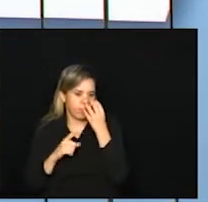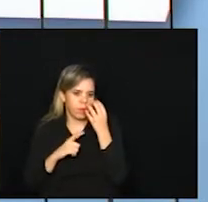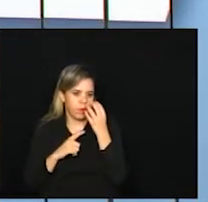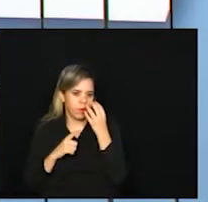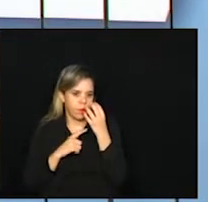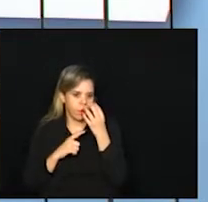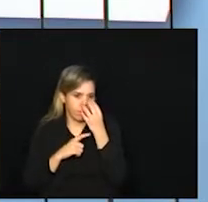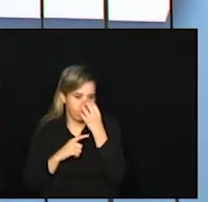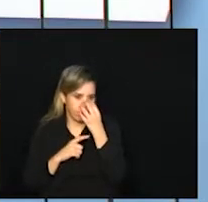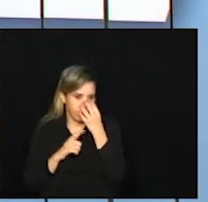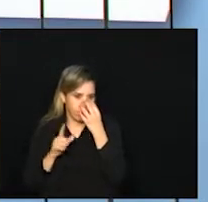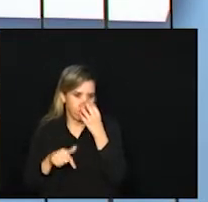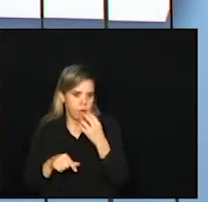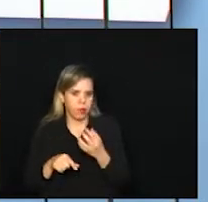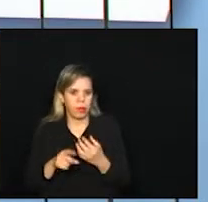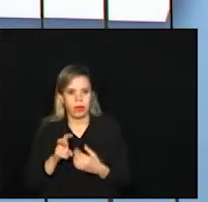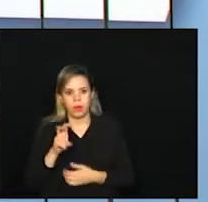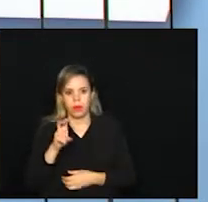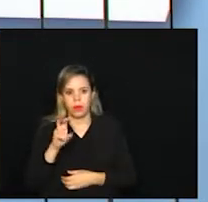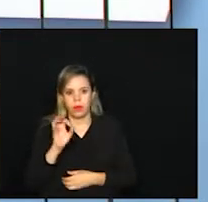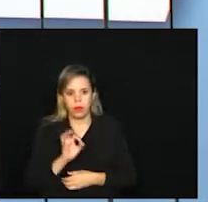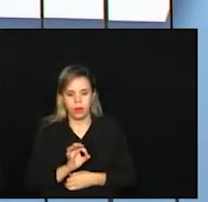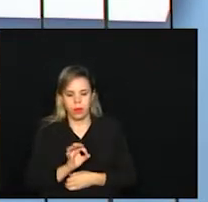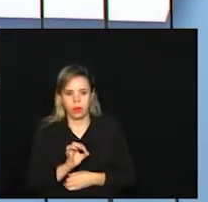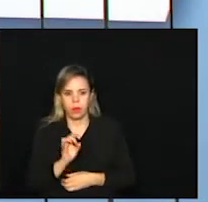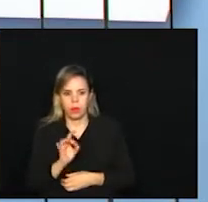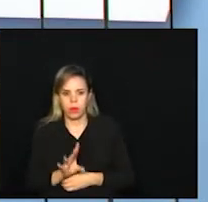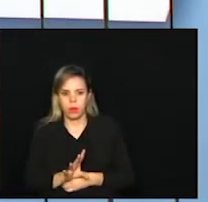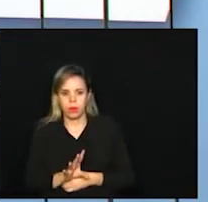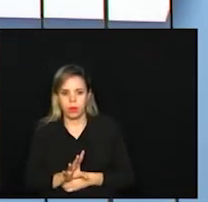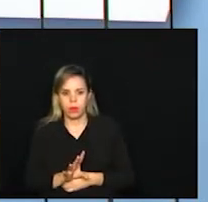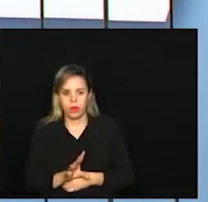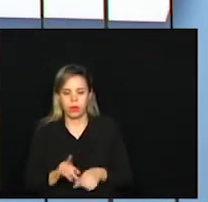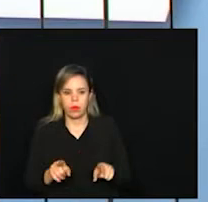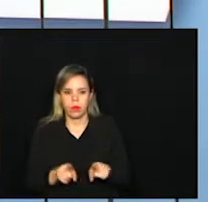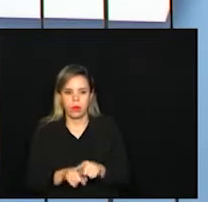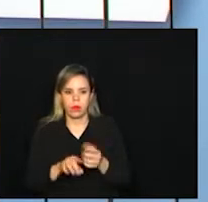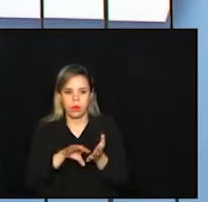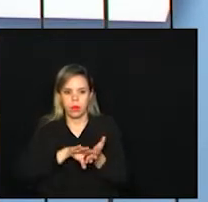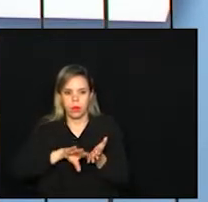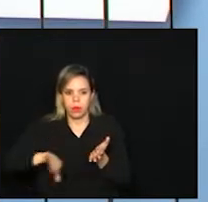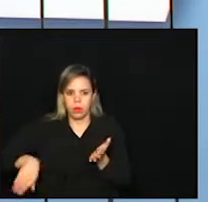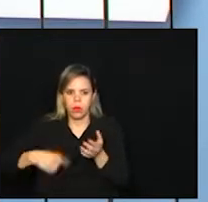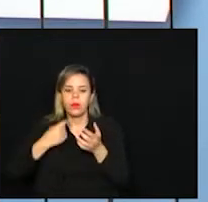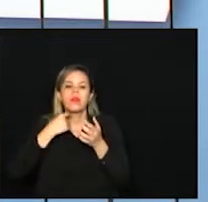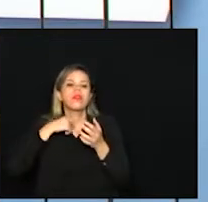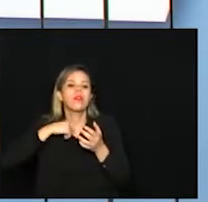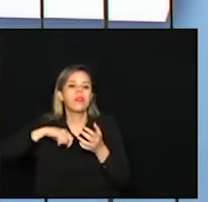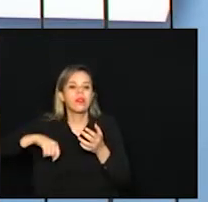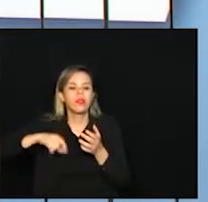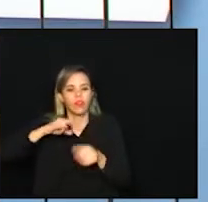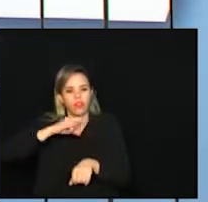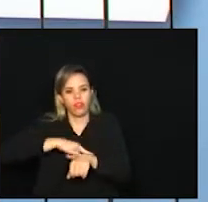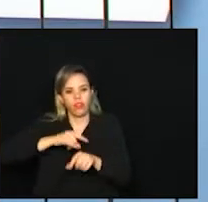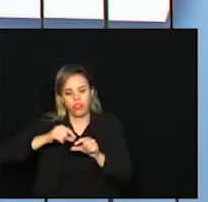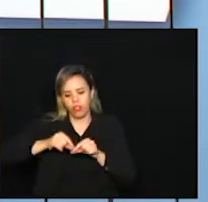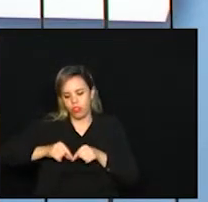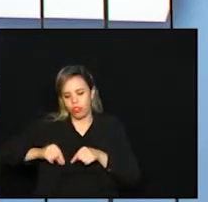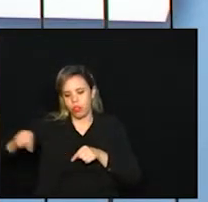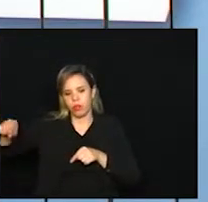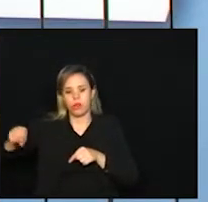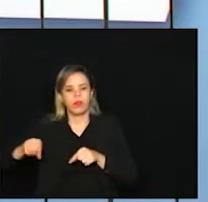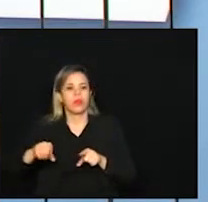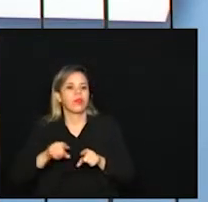meio de máscara é de apenas cinco por cento e também Foi retirada a sonda urinária os médicos estão avaliando